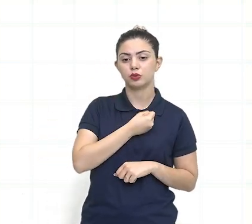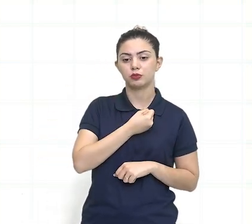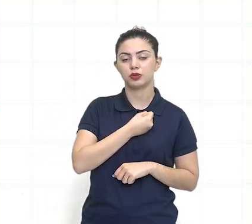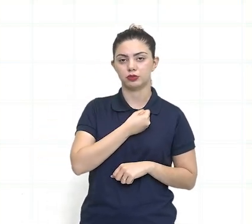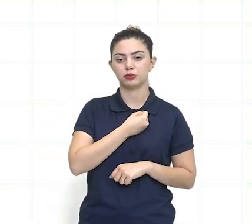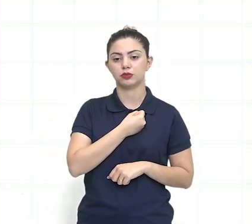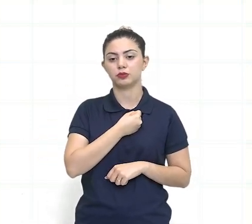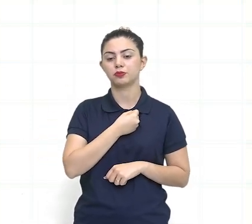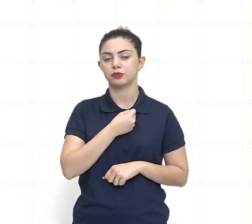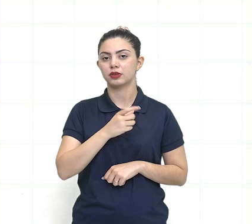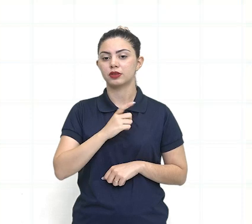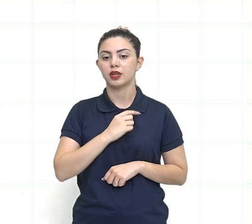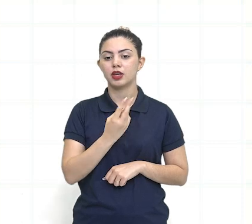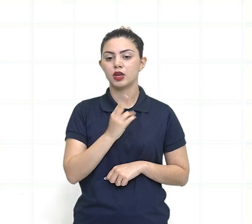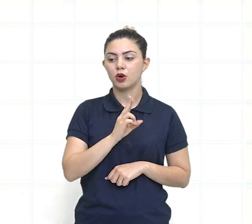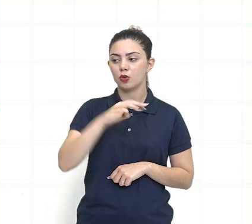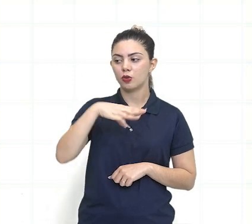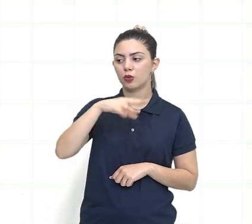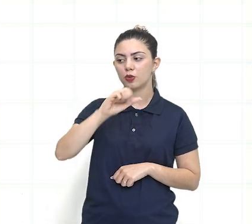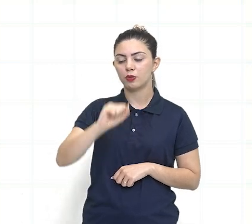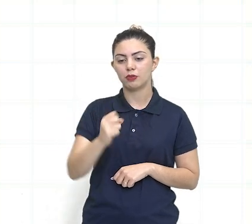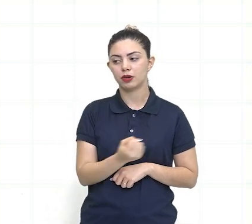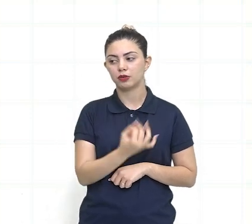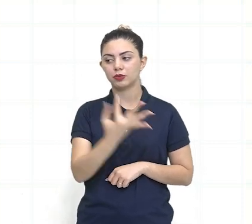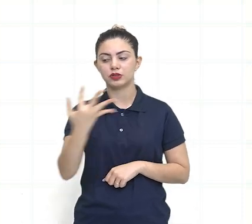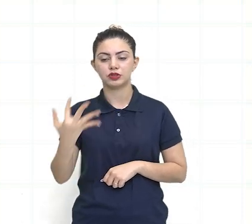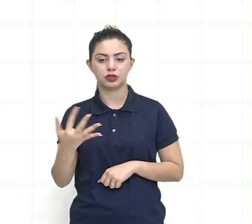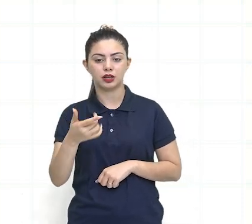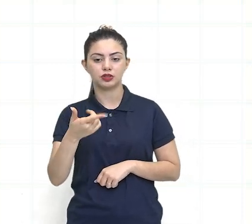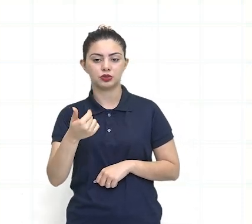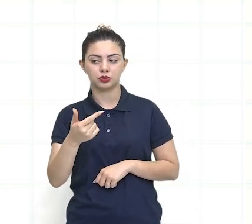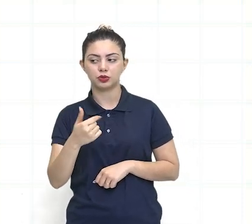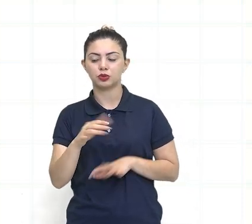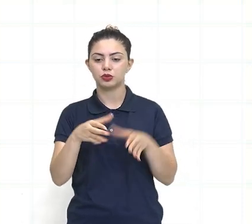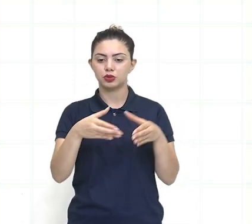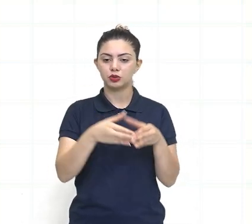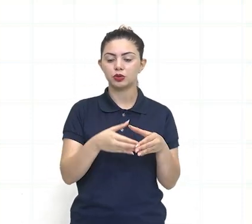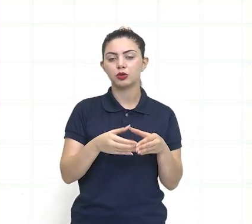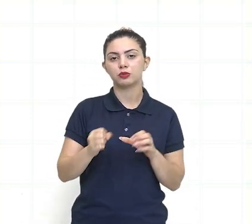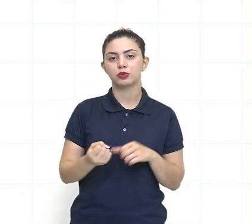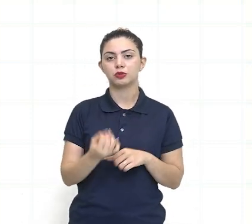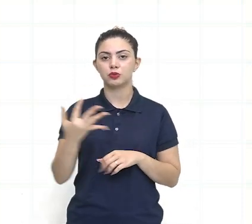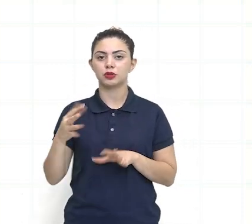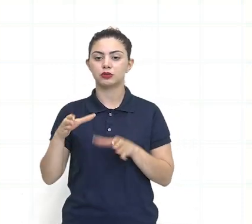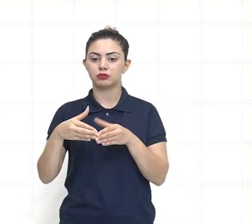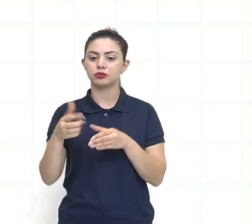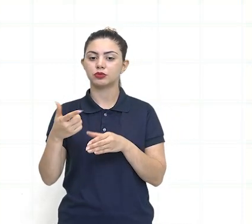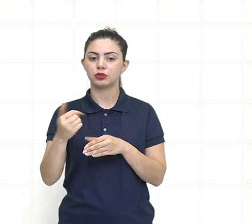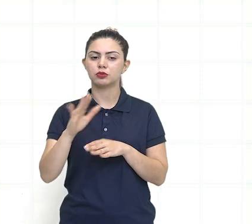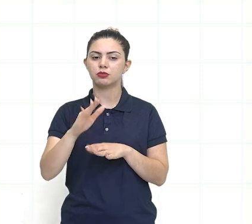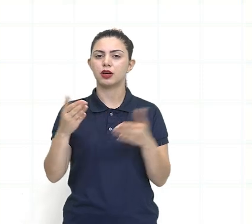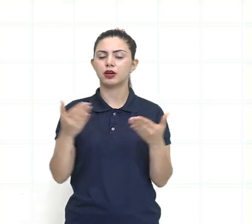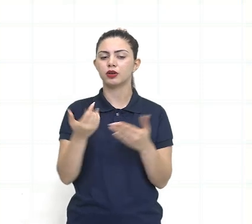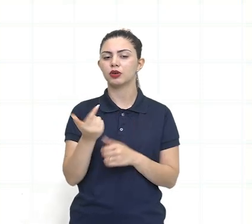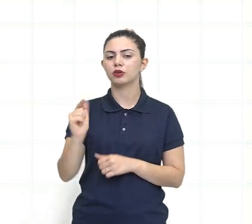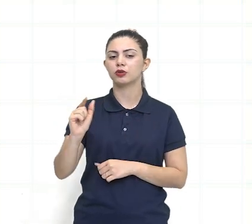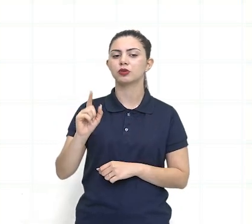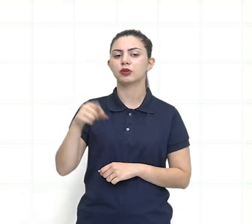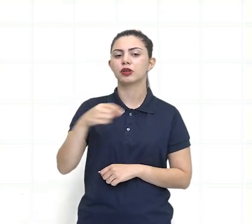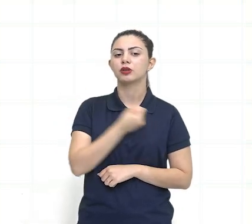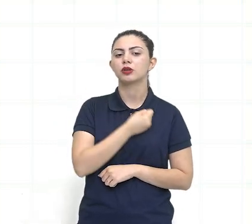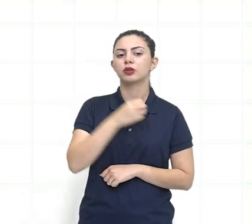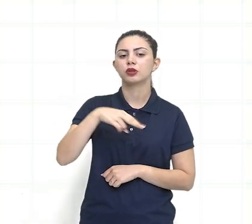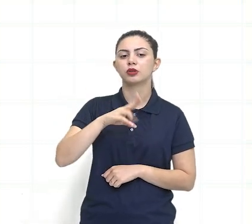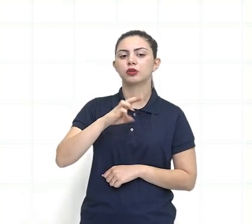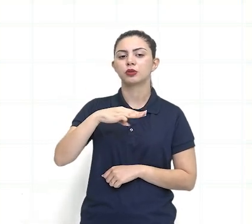dúzia, 2 dúzias. 1 milheiro, 2 milheiros. E o numeral? Vamos ver então